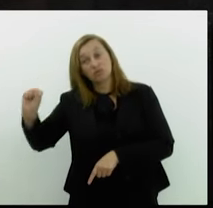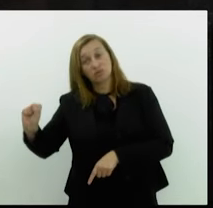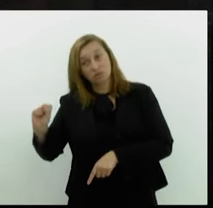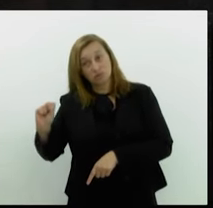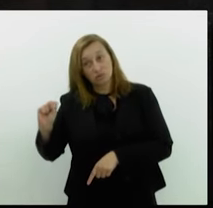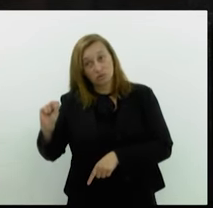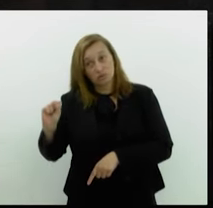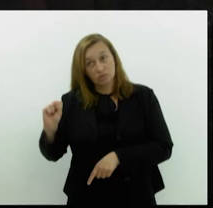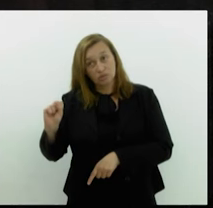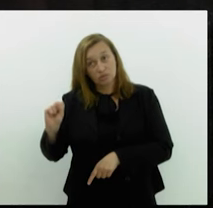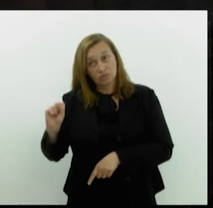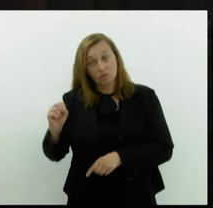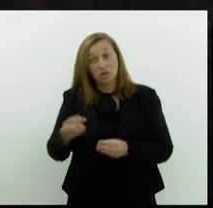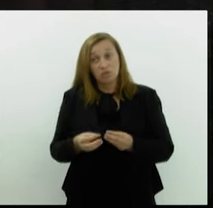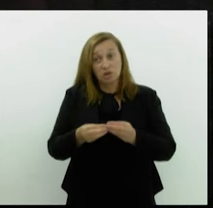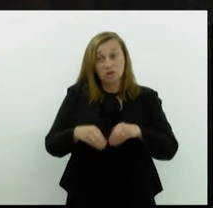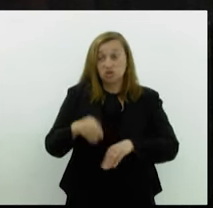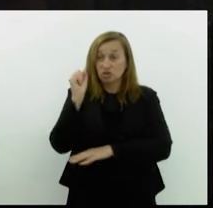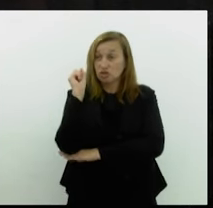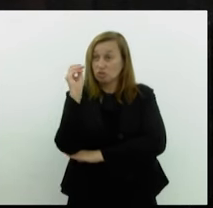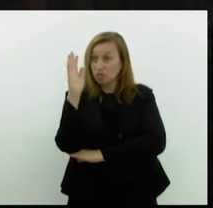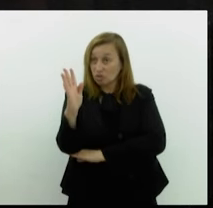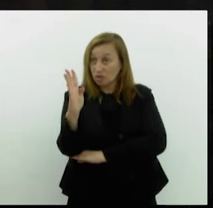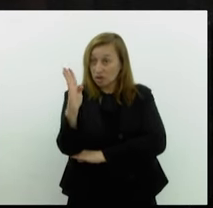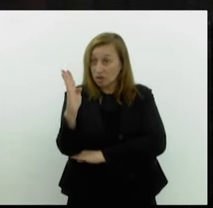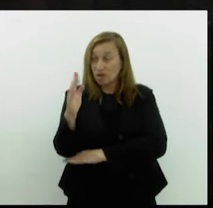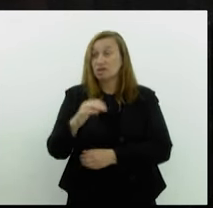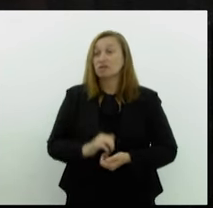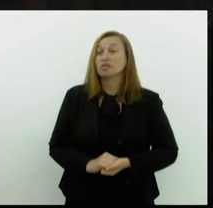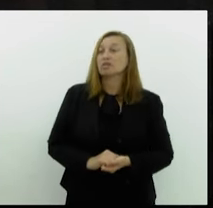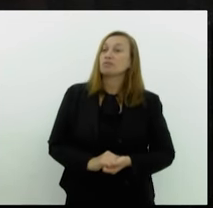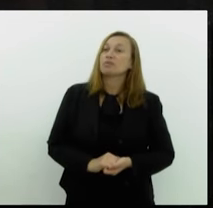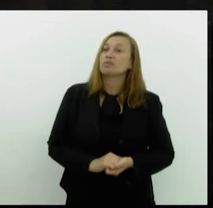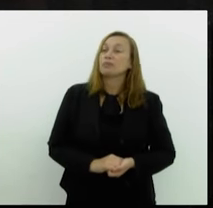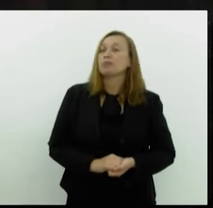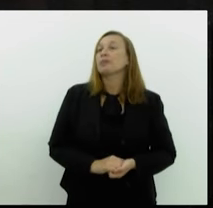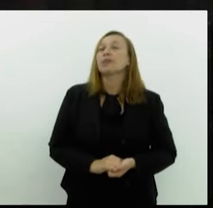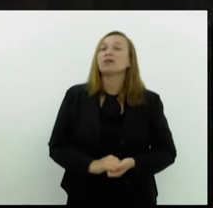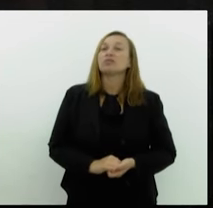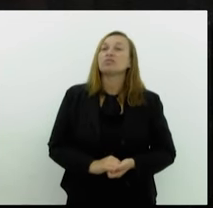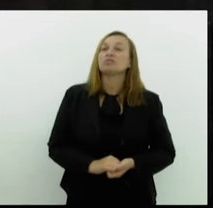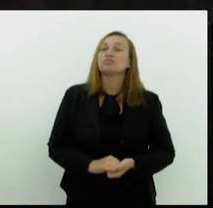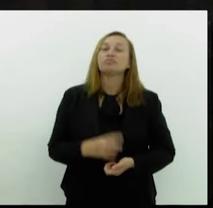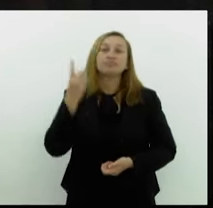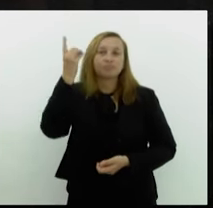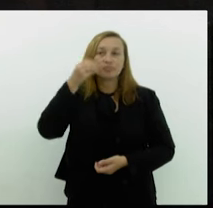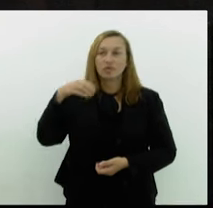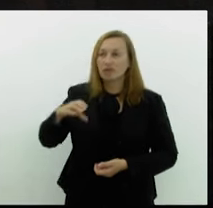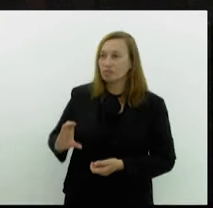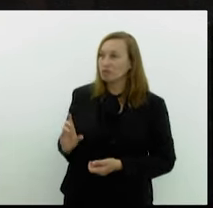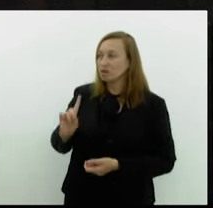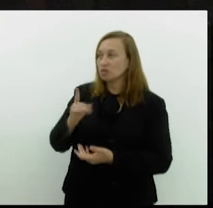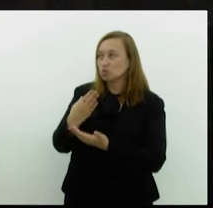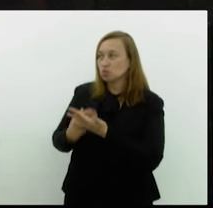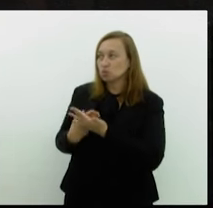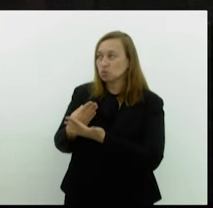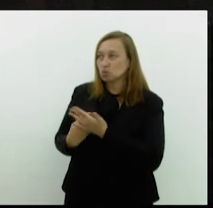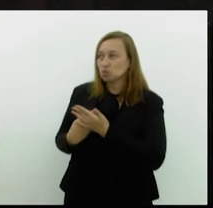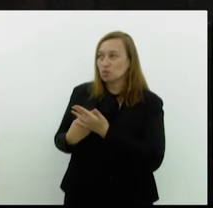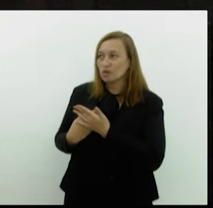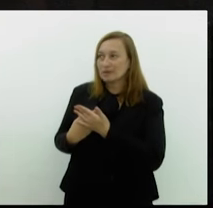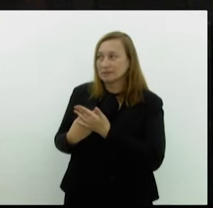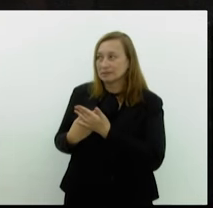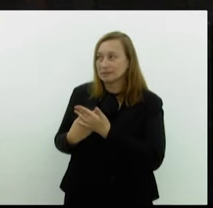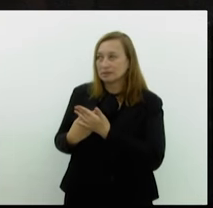se é nocivo ao meio ambiente, por derivada primeira, que o deputado Carlos Mink não estudou,